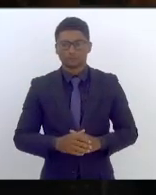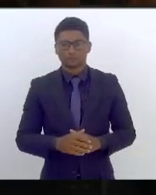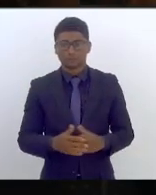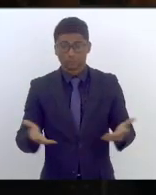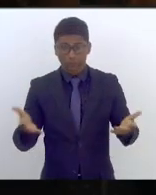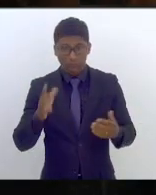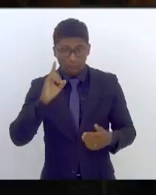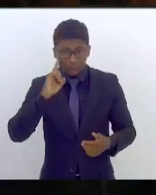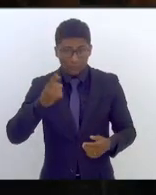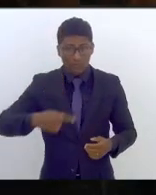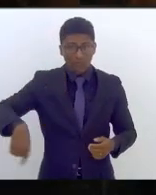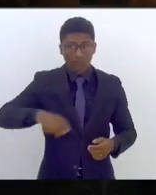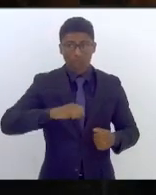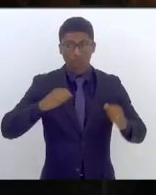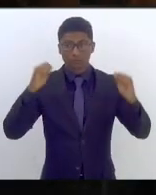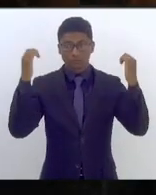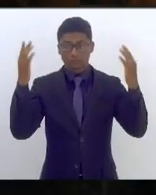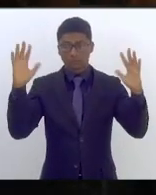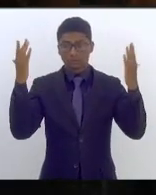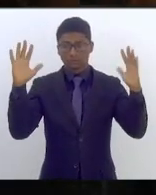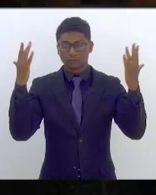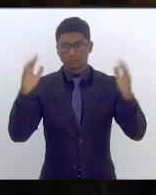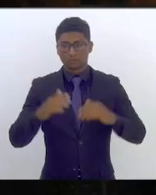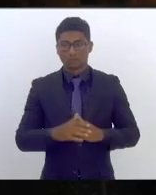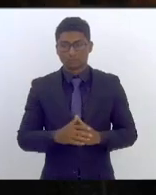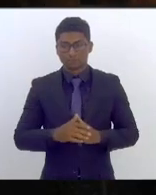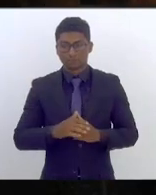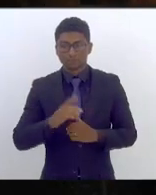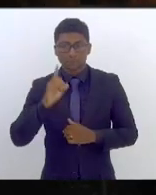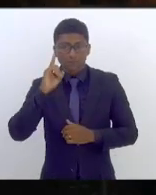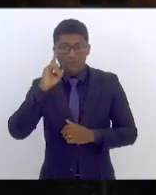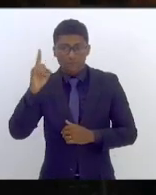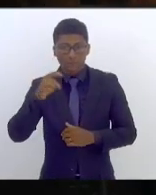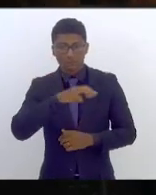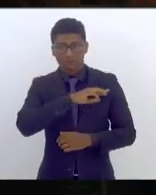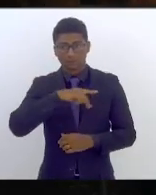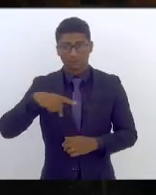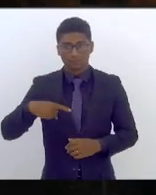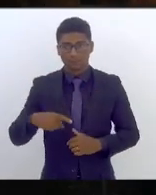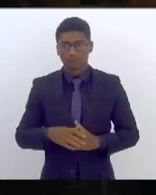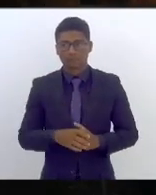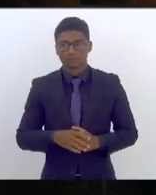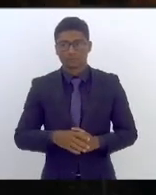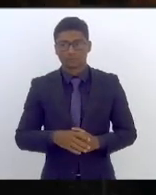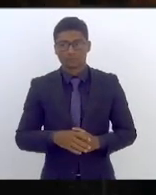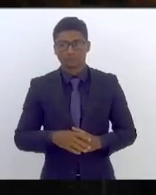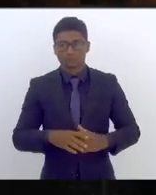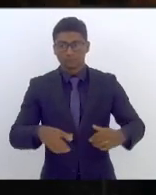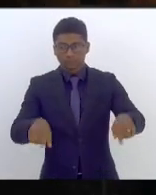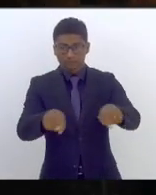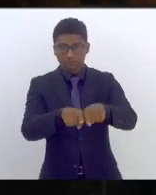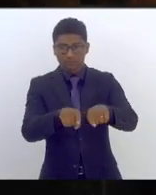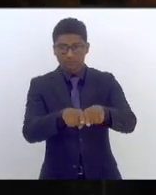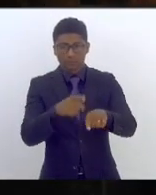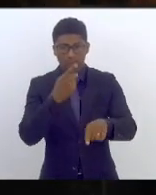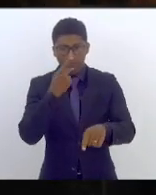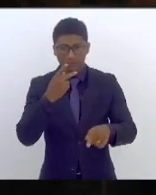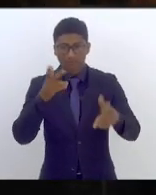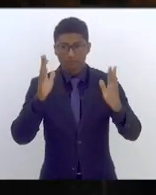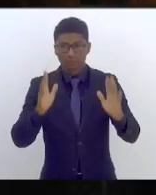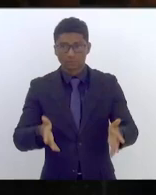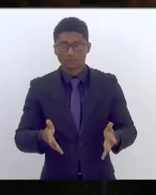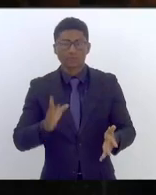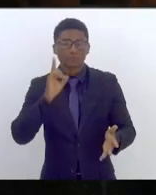comemoramos o Ministério Público Dia Nacional do ministério público e também como já foi citado a data foi